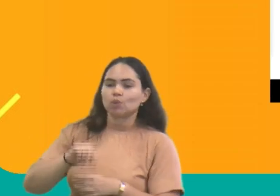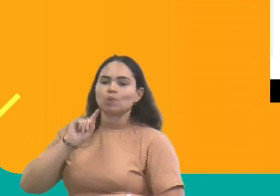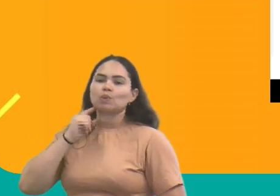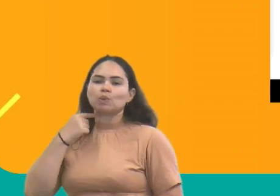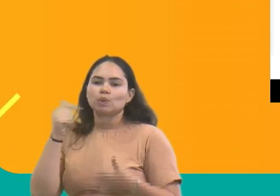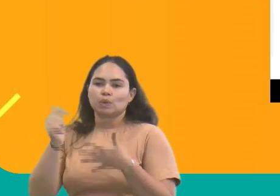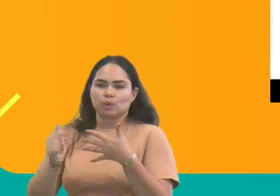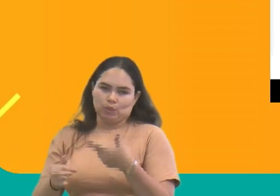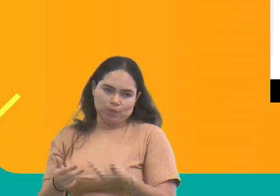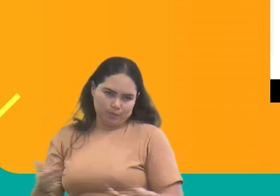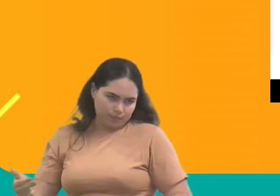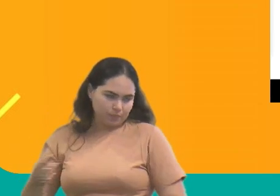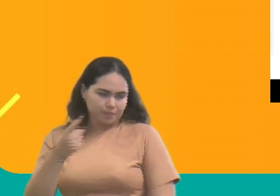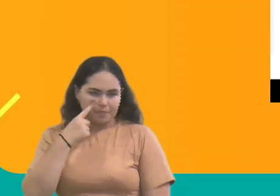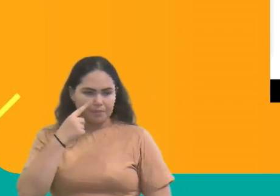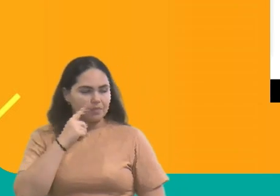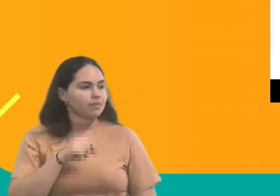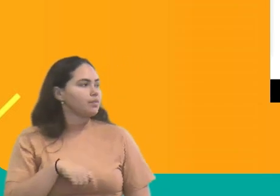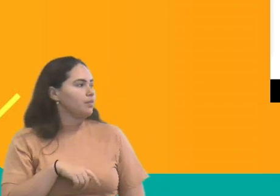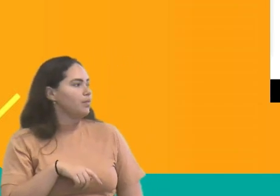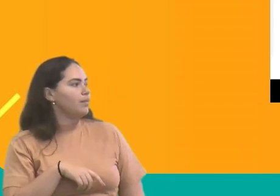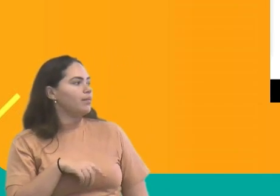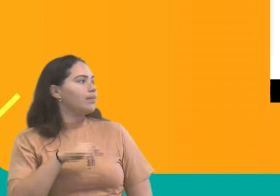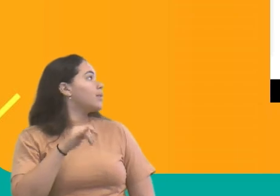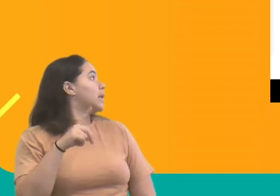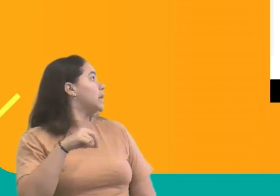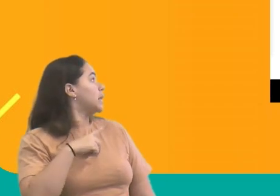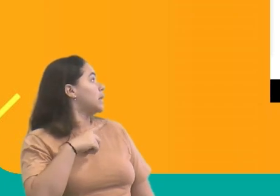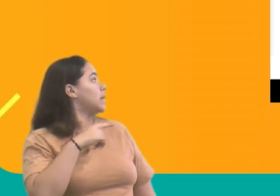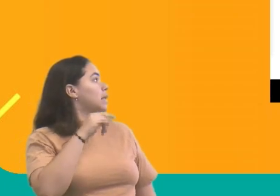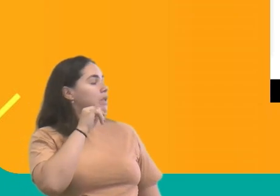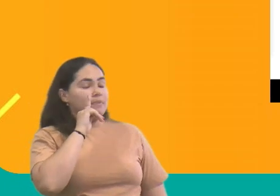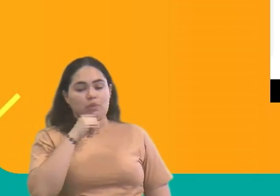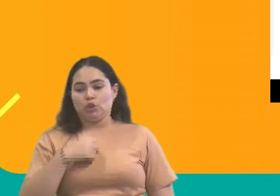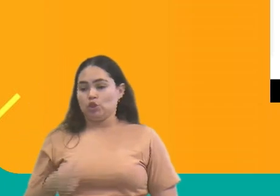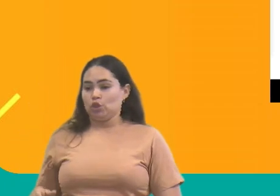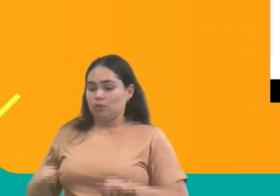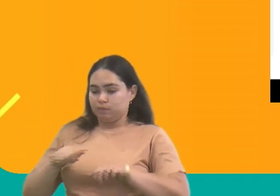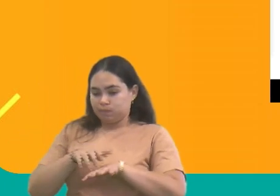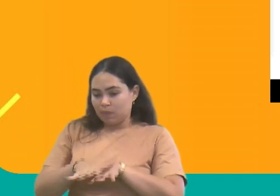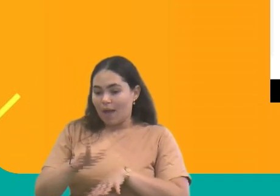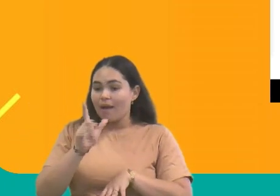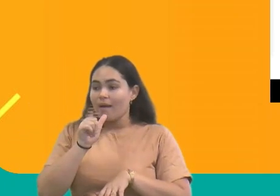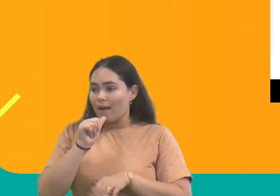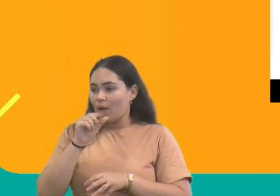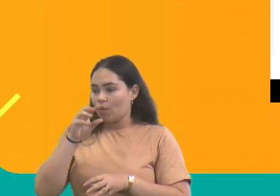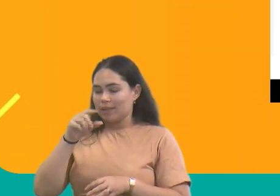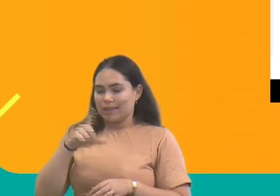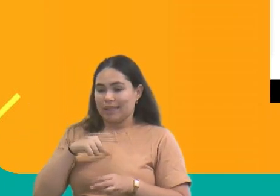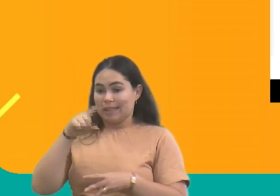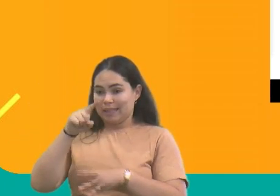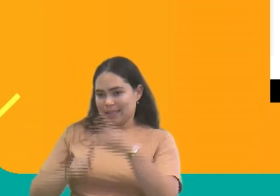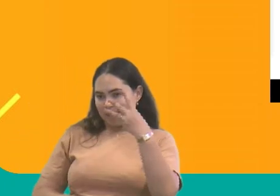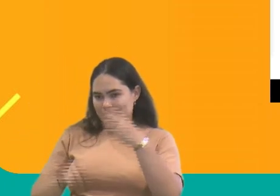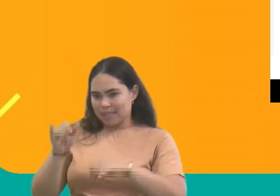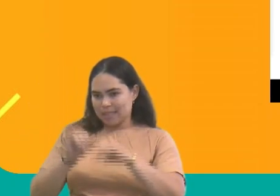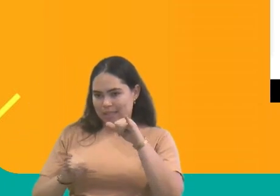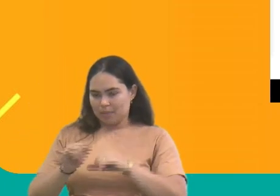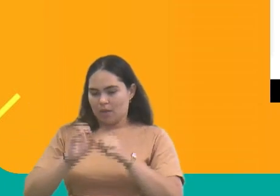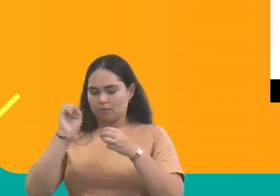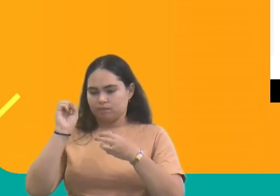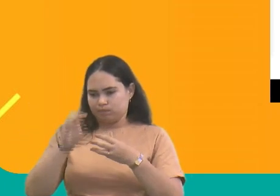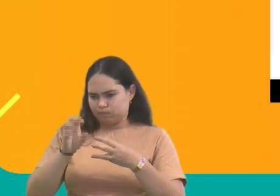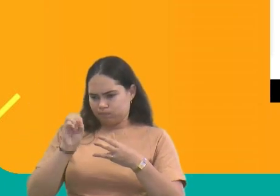gente tem? Primeiro, ele chega na represa, é feito um tratamento com 3 substâncias químicas. Eu queria que você, no